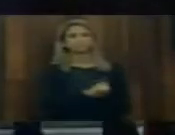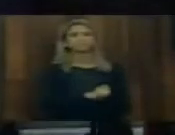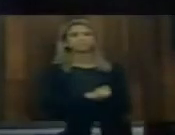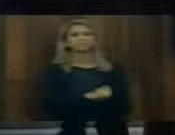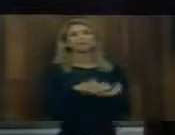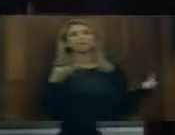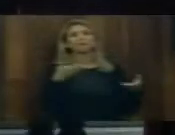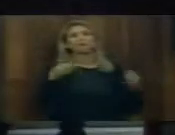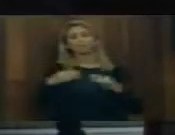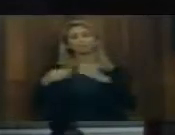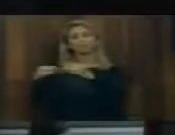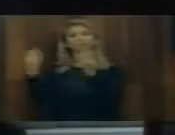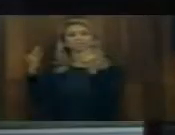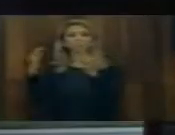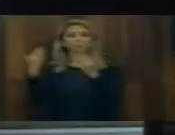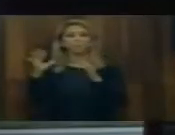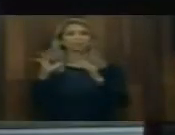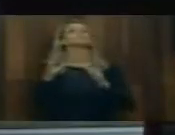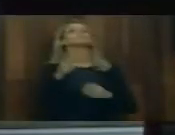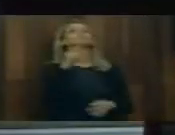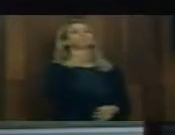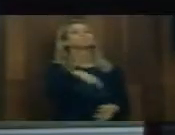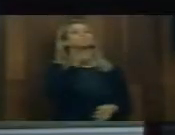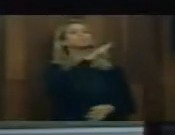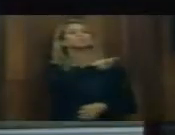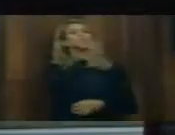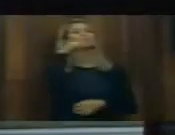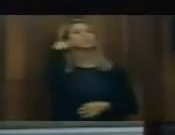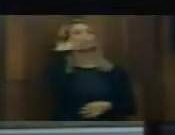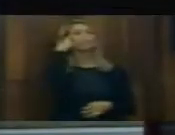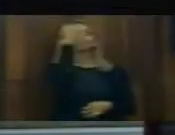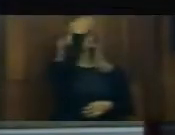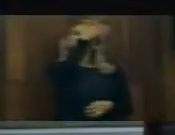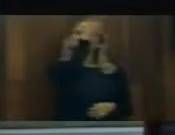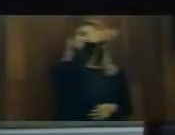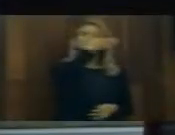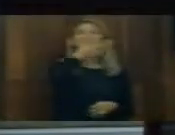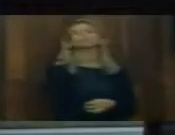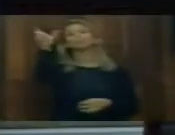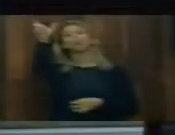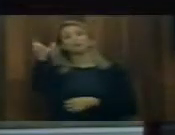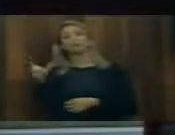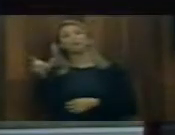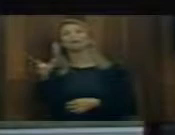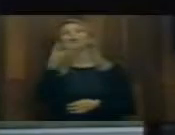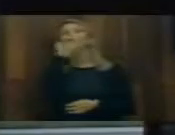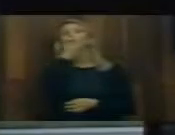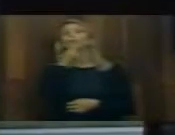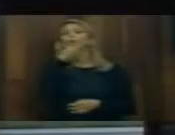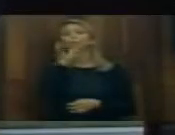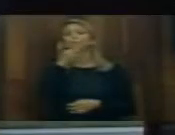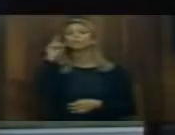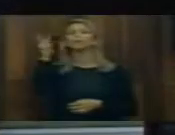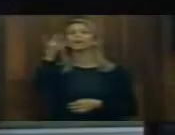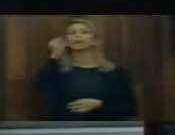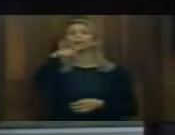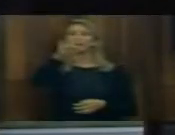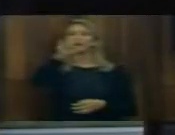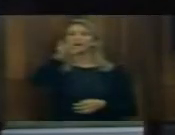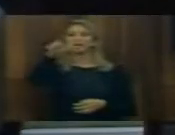de aplausos, autor, vereador Luiz Geraldo Cima de Azevedo, outorgado, Railan Henrique Lima